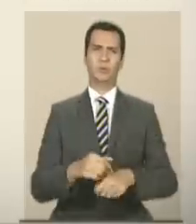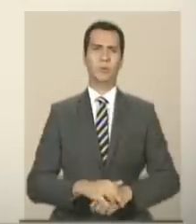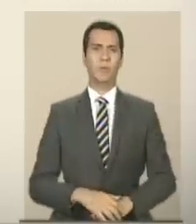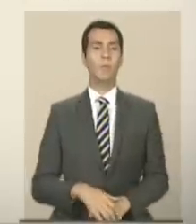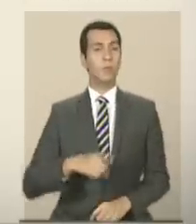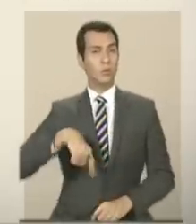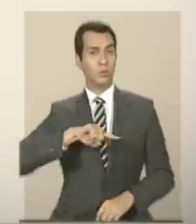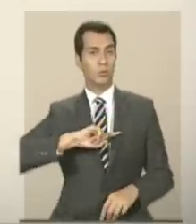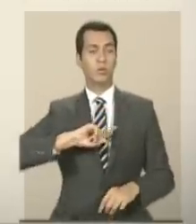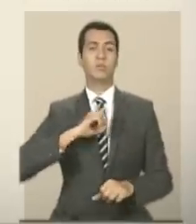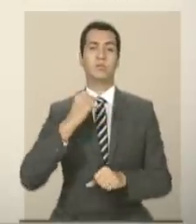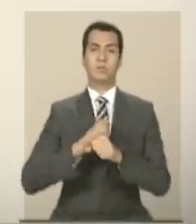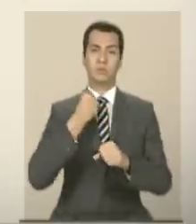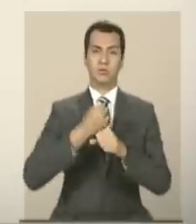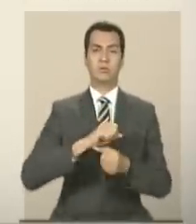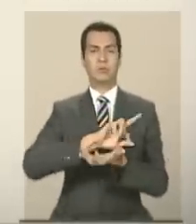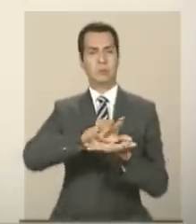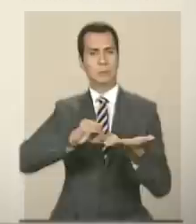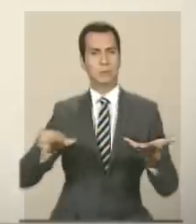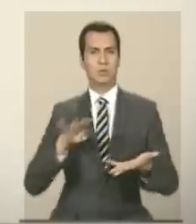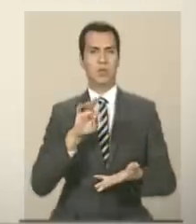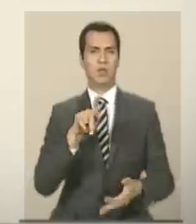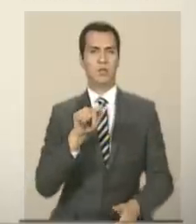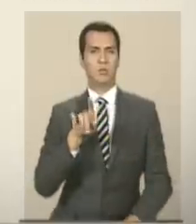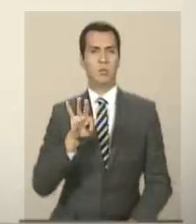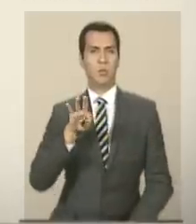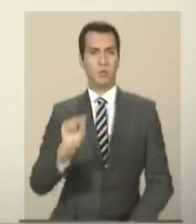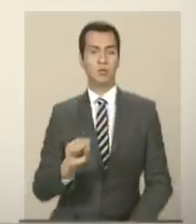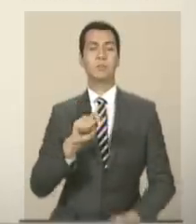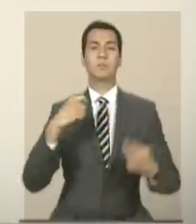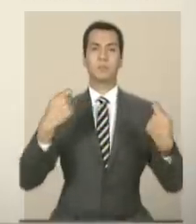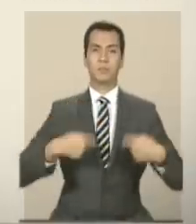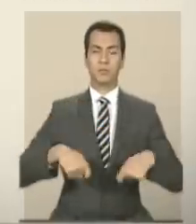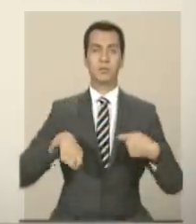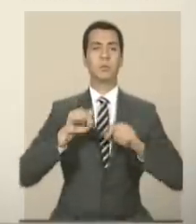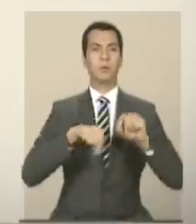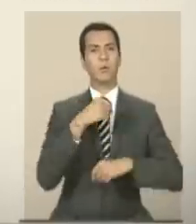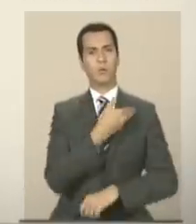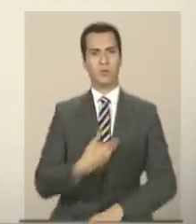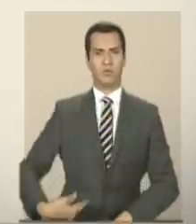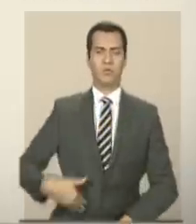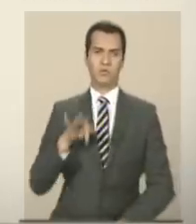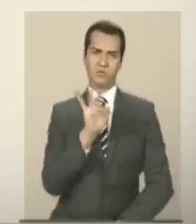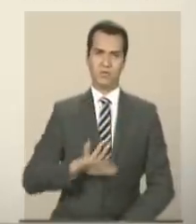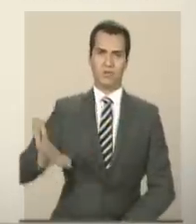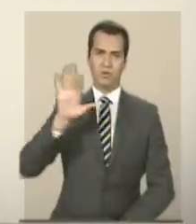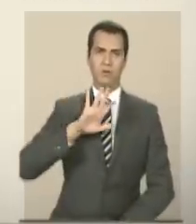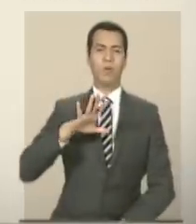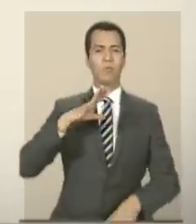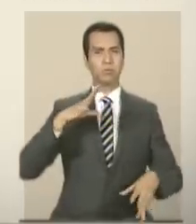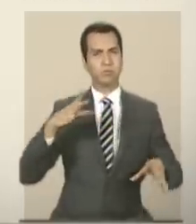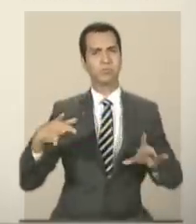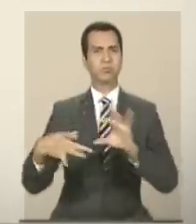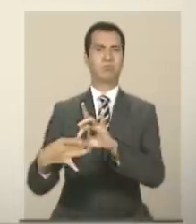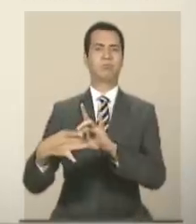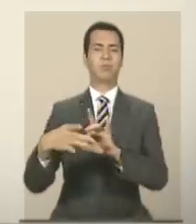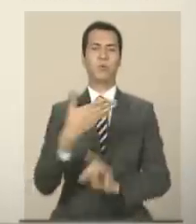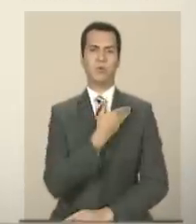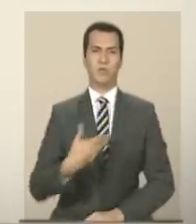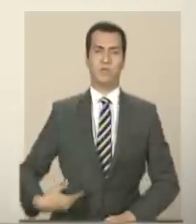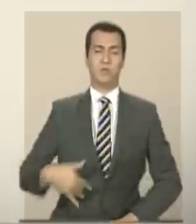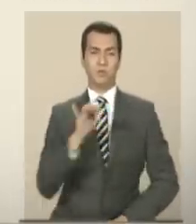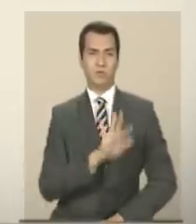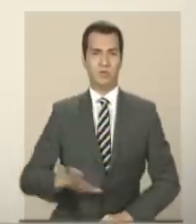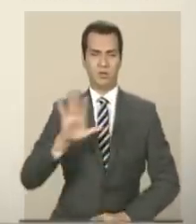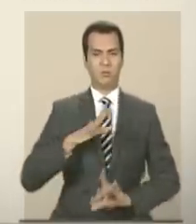essas não sairiam do papel sem a participação do governo federal, sem uma parceria entre o governo